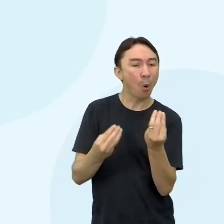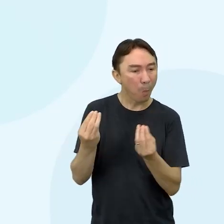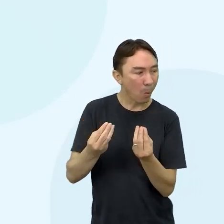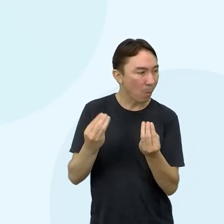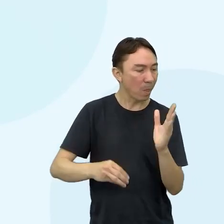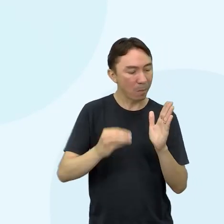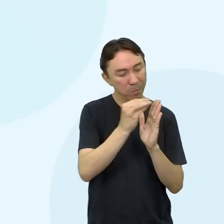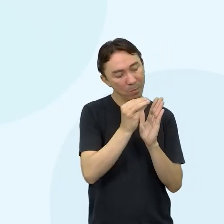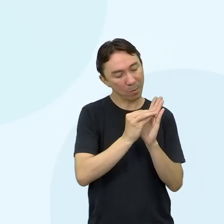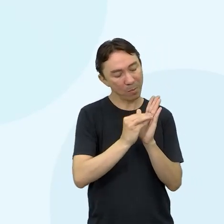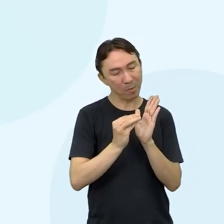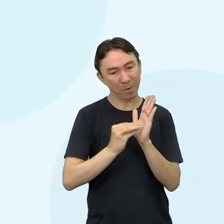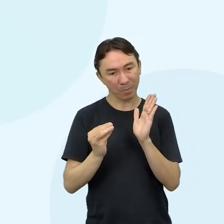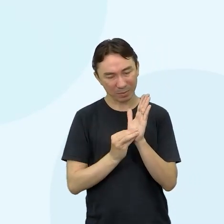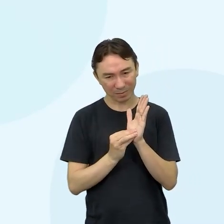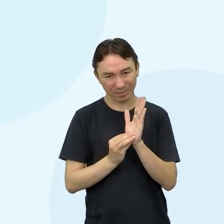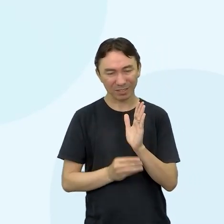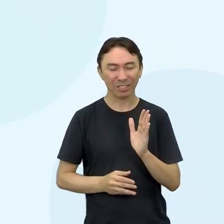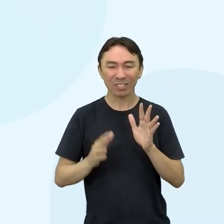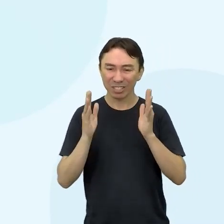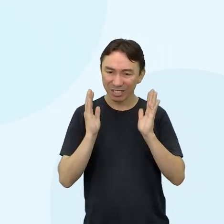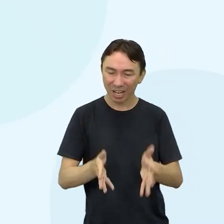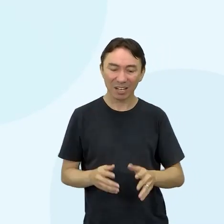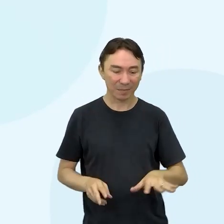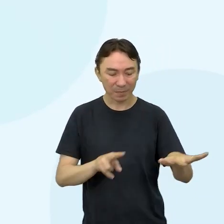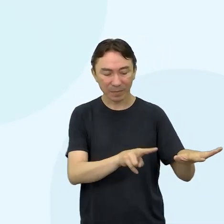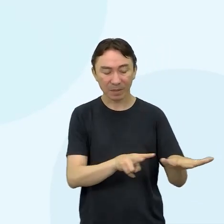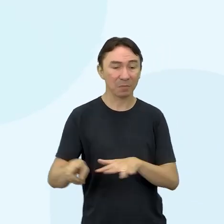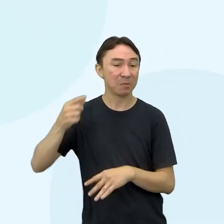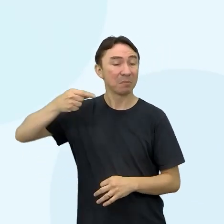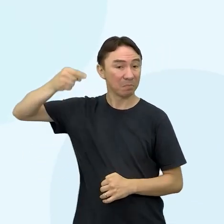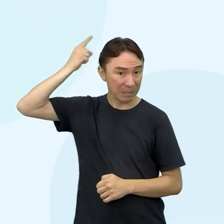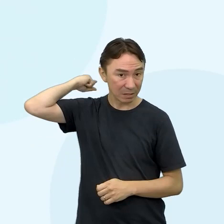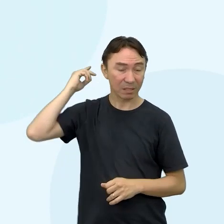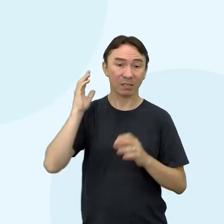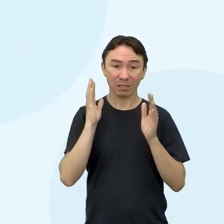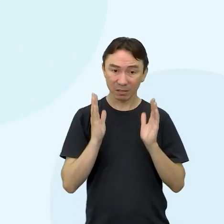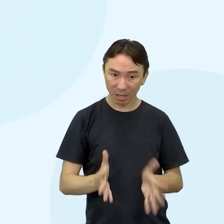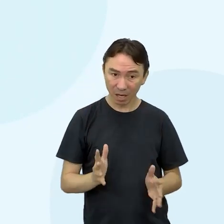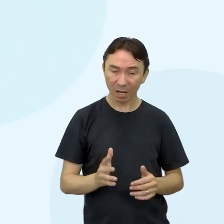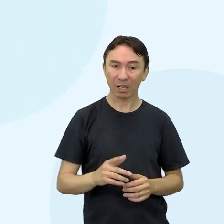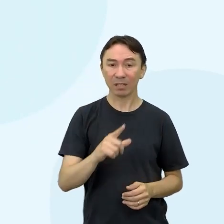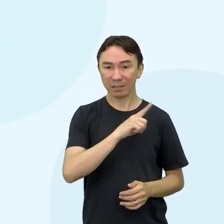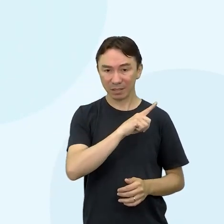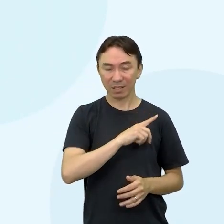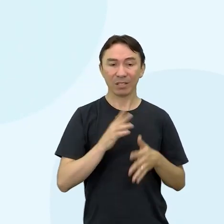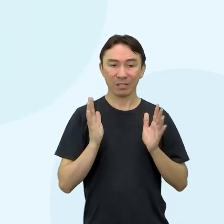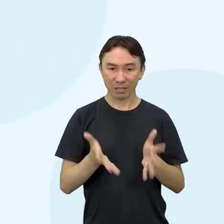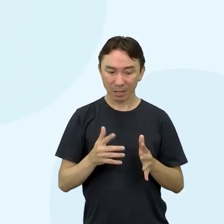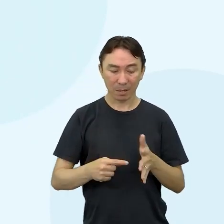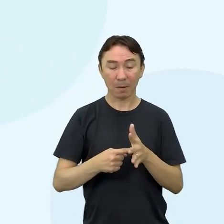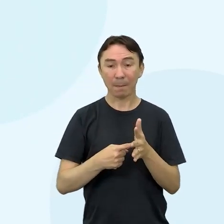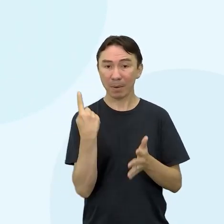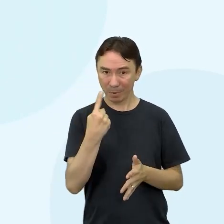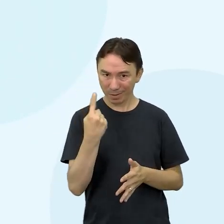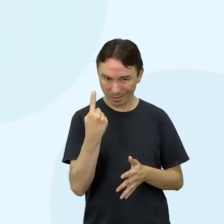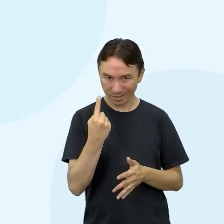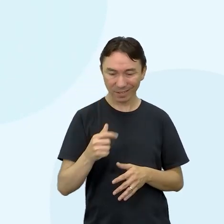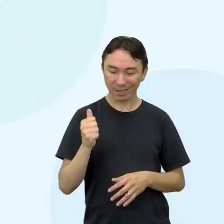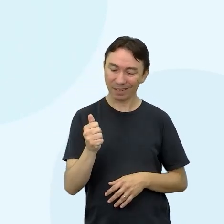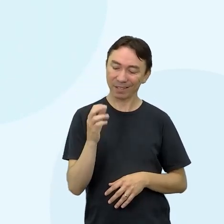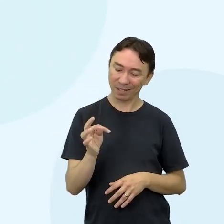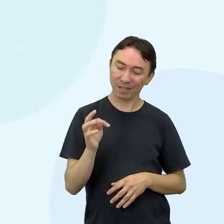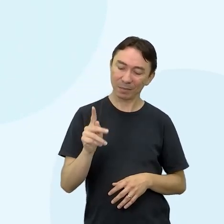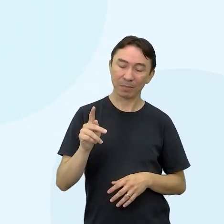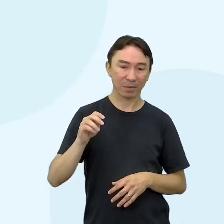já começaram a realizar lá na semana passada, juntamente com a primeira formação, nós gostaríamos que vocês retomassem esse